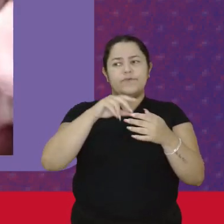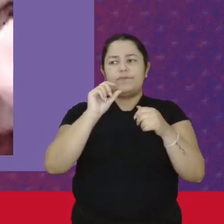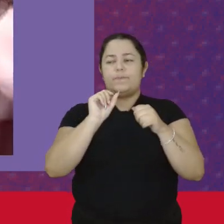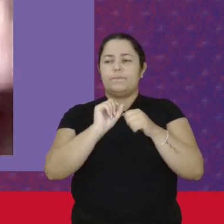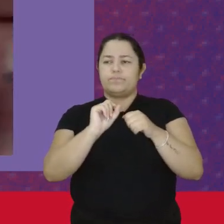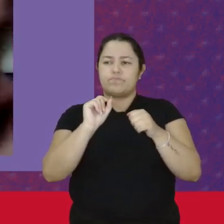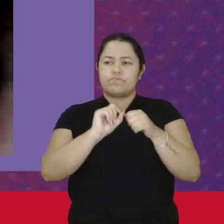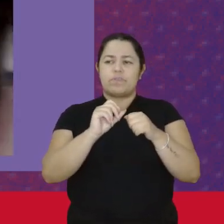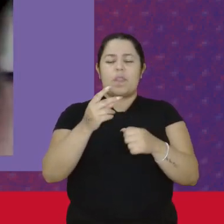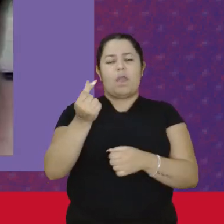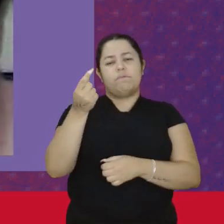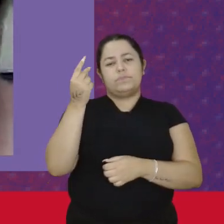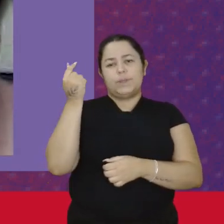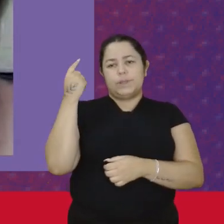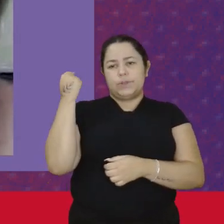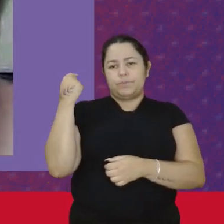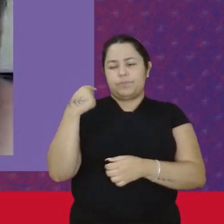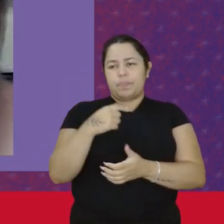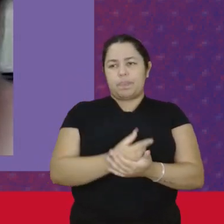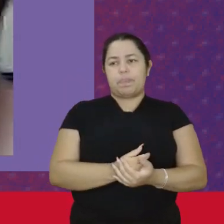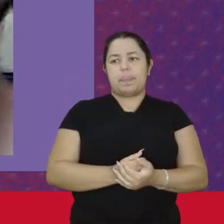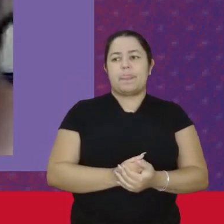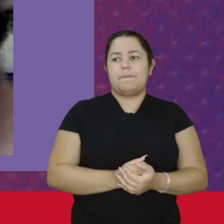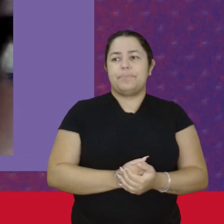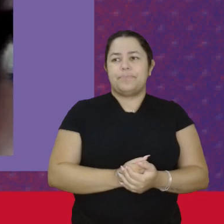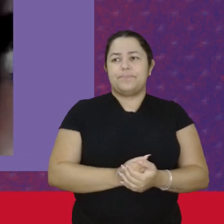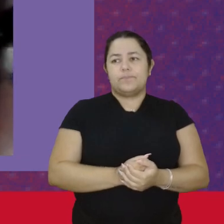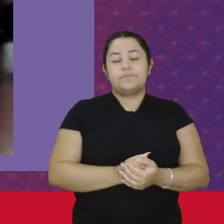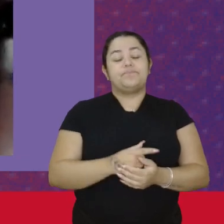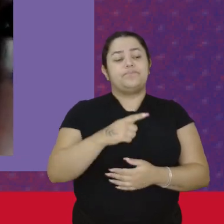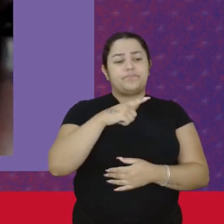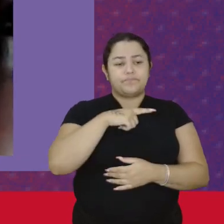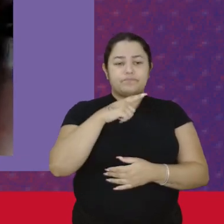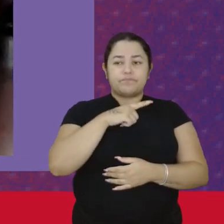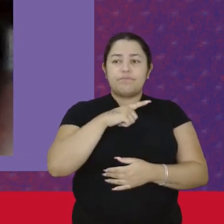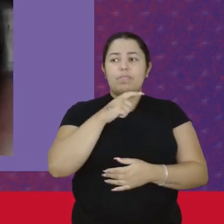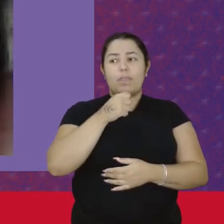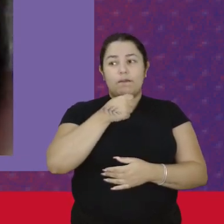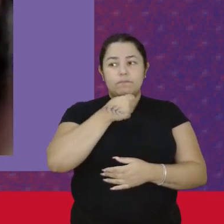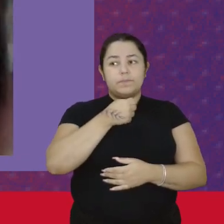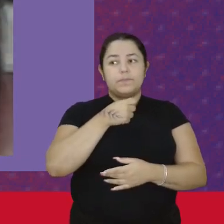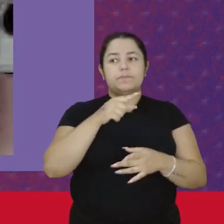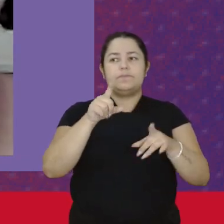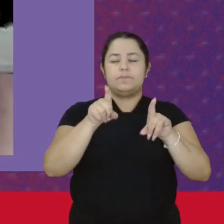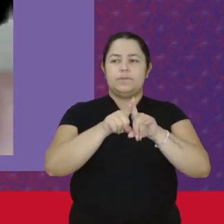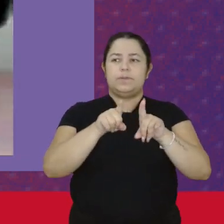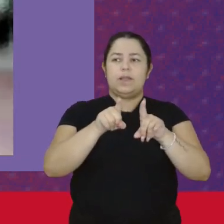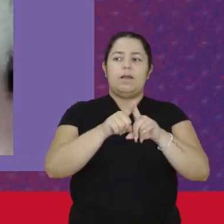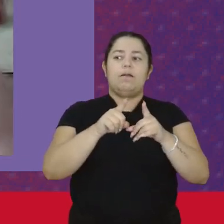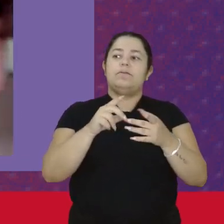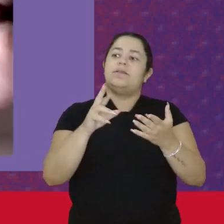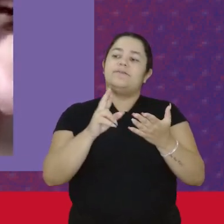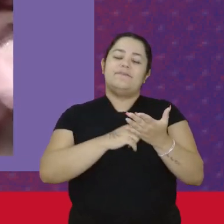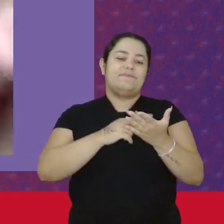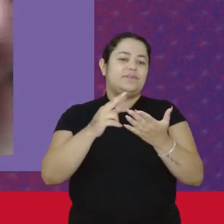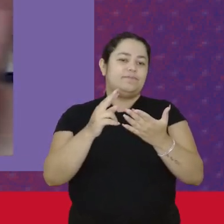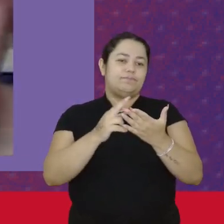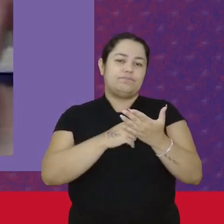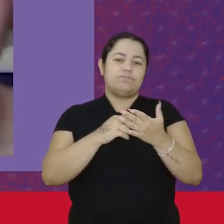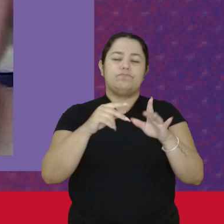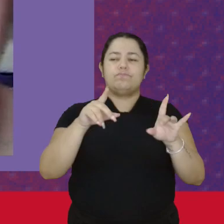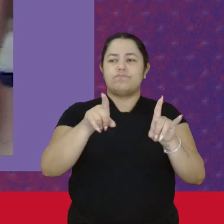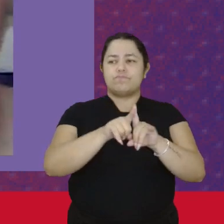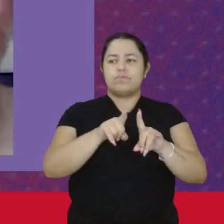já há algum tempo, então, porque teve uma imprensa que era principalmente das revistas, né, eram